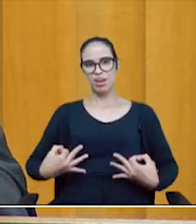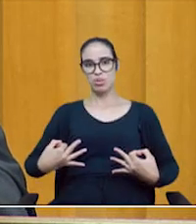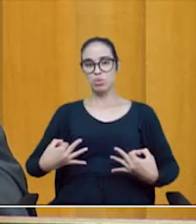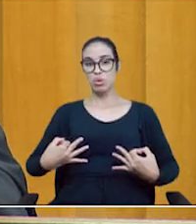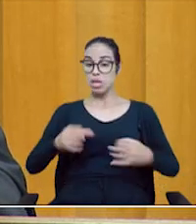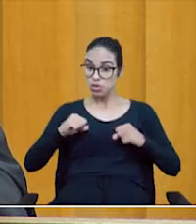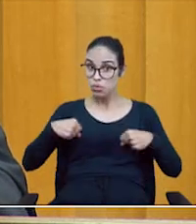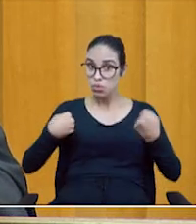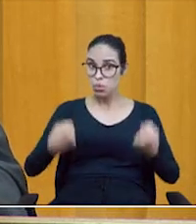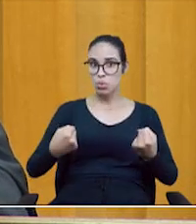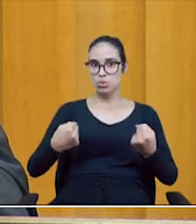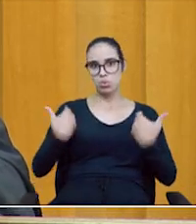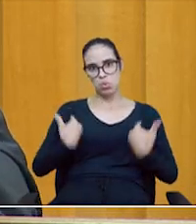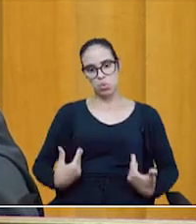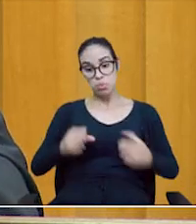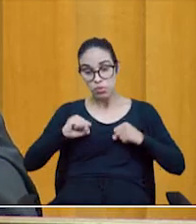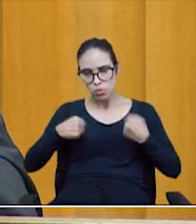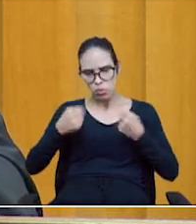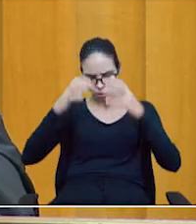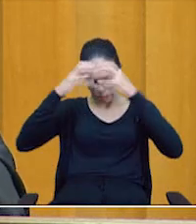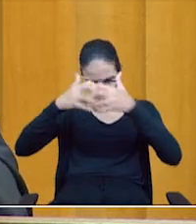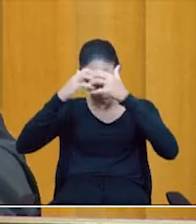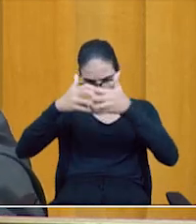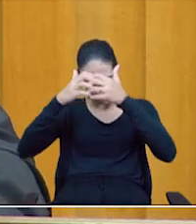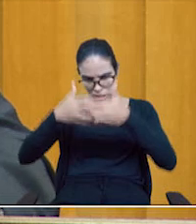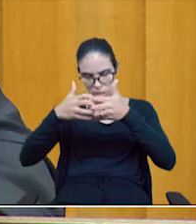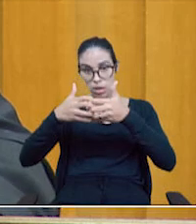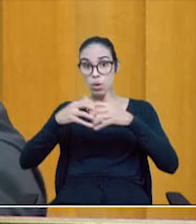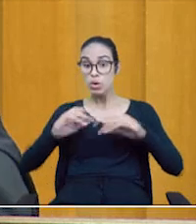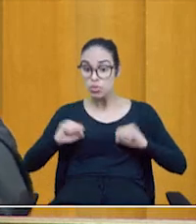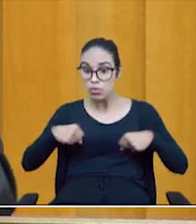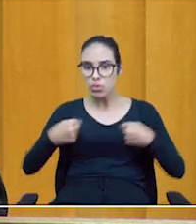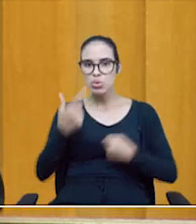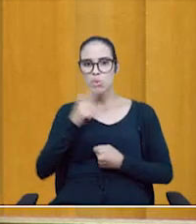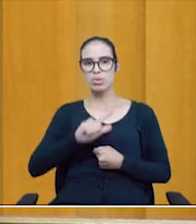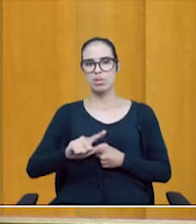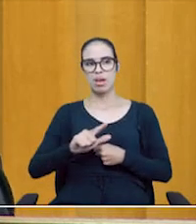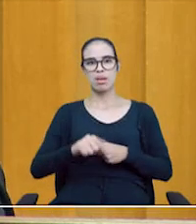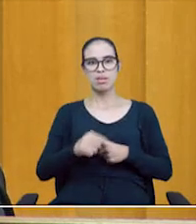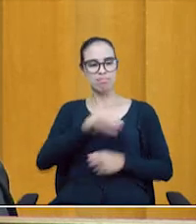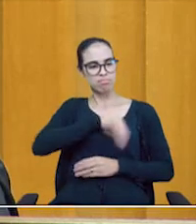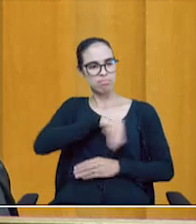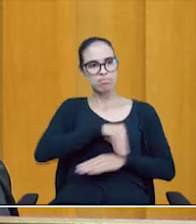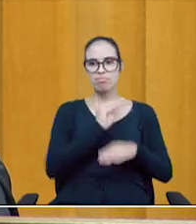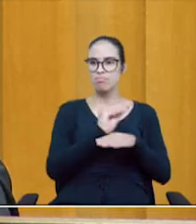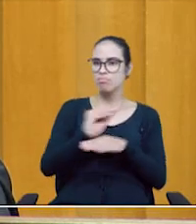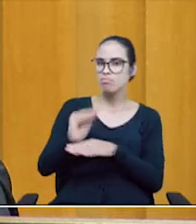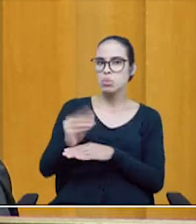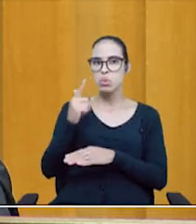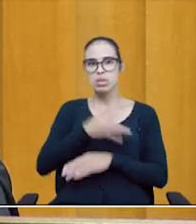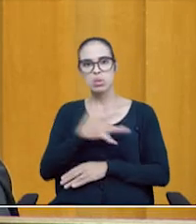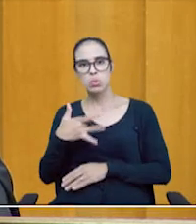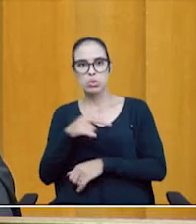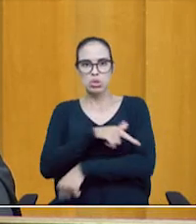intelectual, terem renda, dignidade pessoal e, com isso, os meios para saúde, educação, alimentação, etc. Então, é quase como